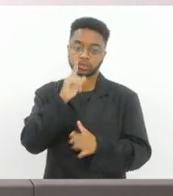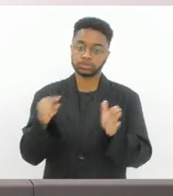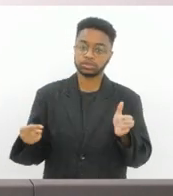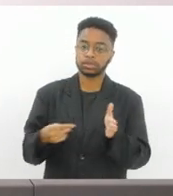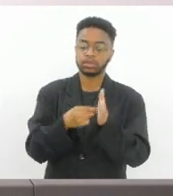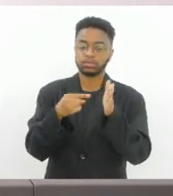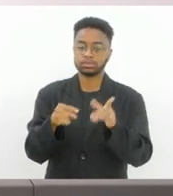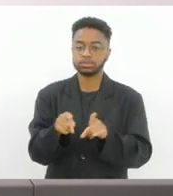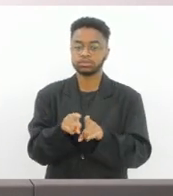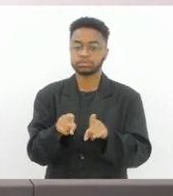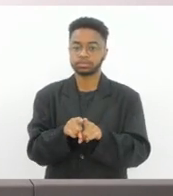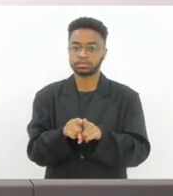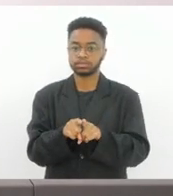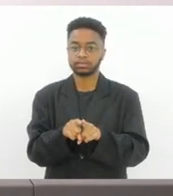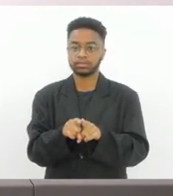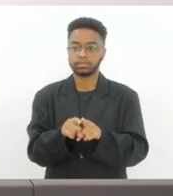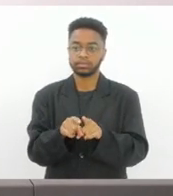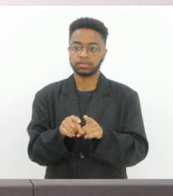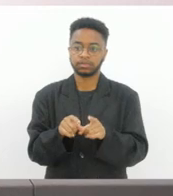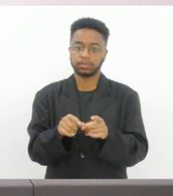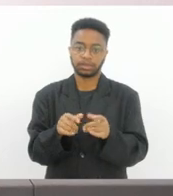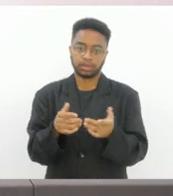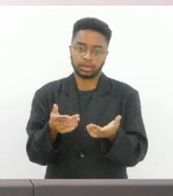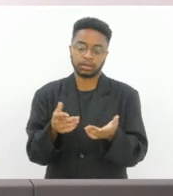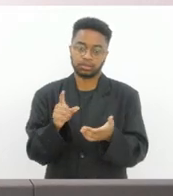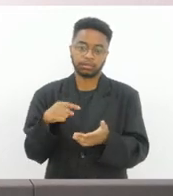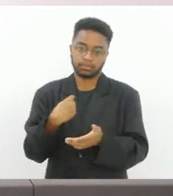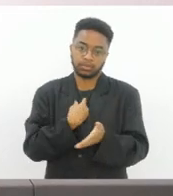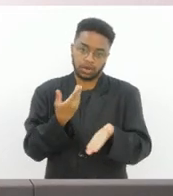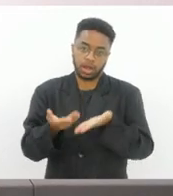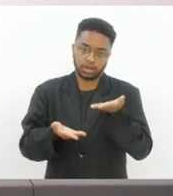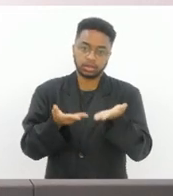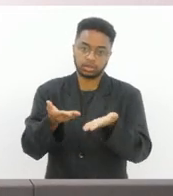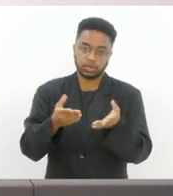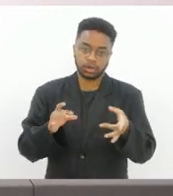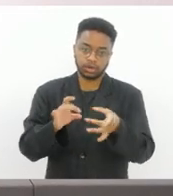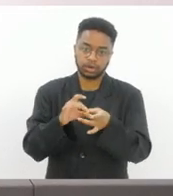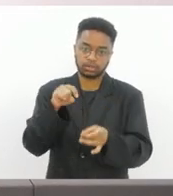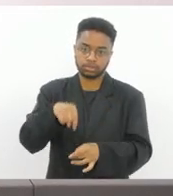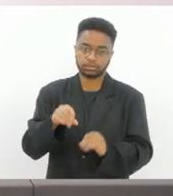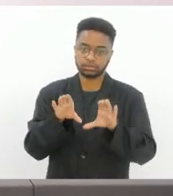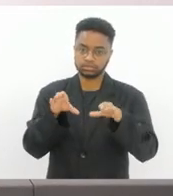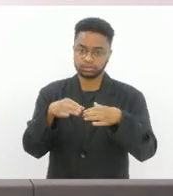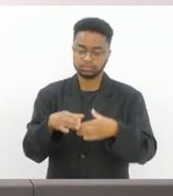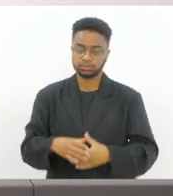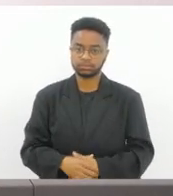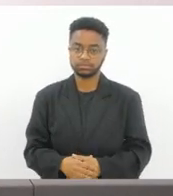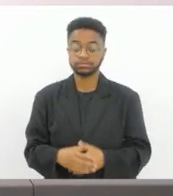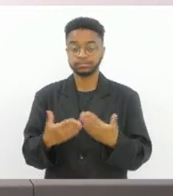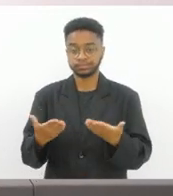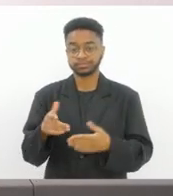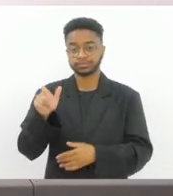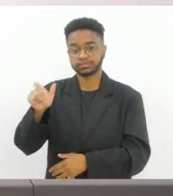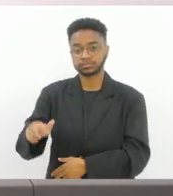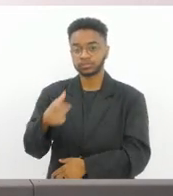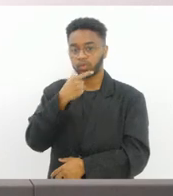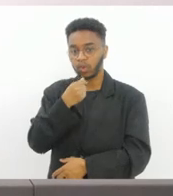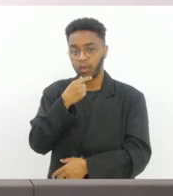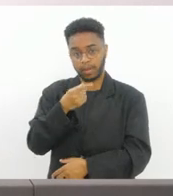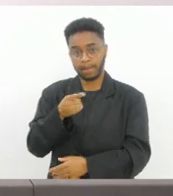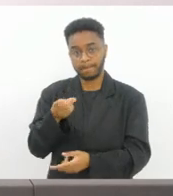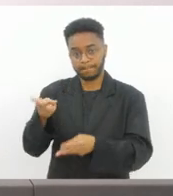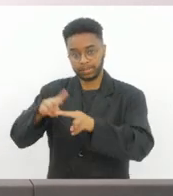caso. Inclusive, esse foi um dos casos atendidos por essa comissão. Inicialmente, ele foi preso, mas